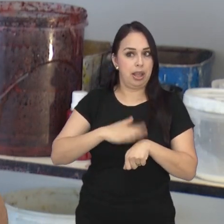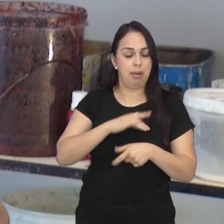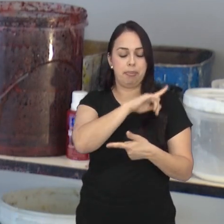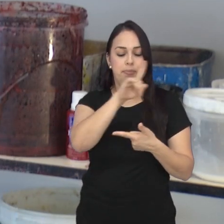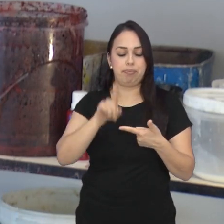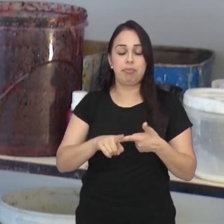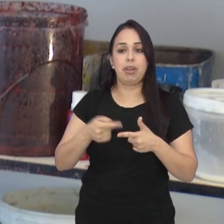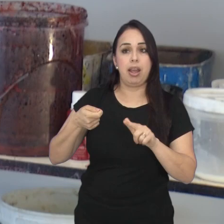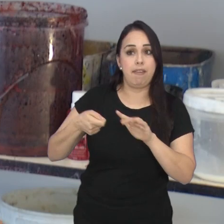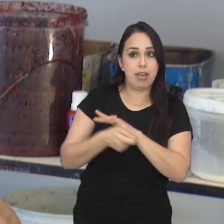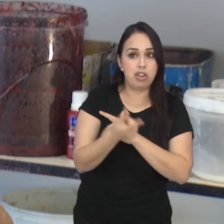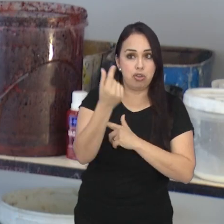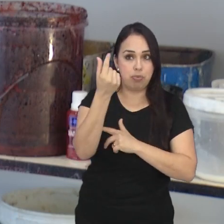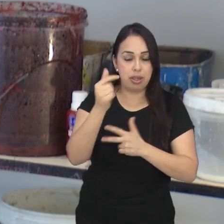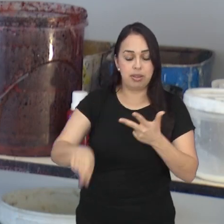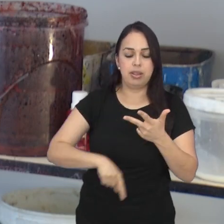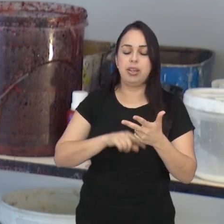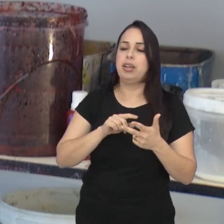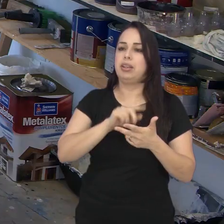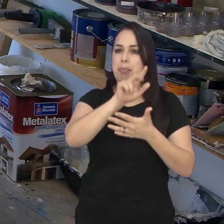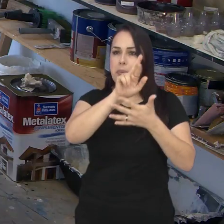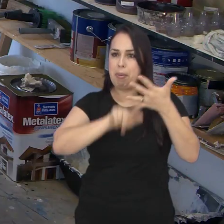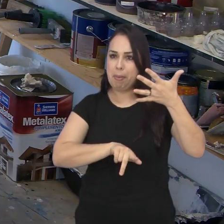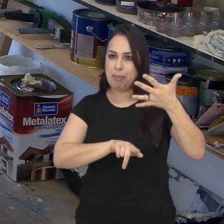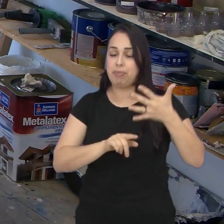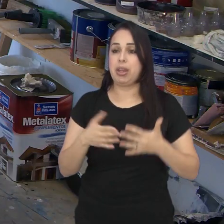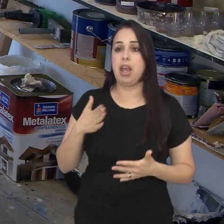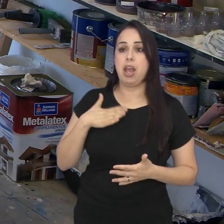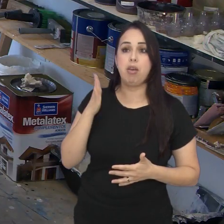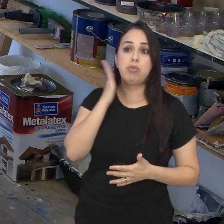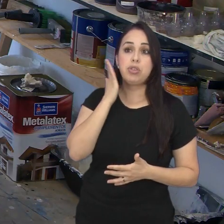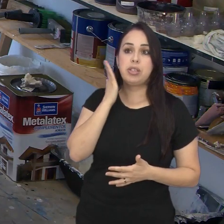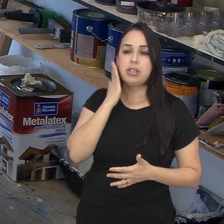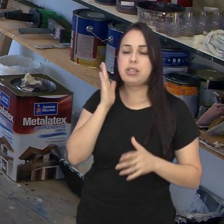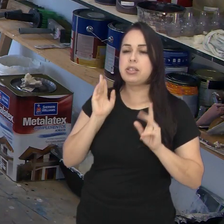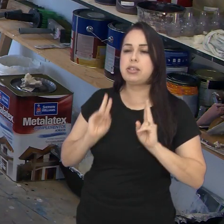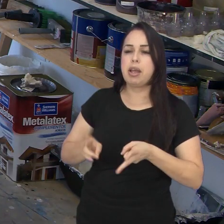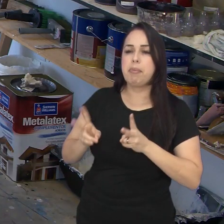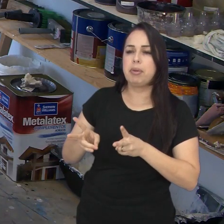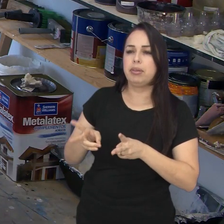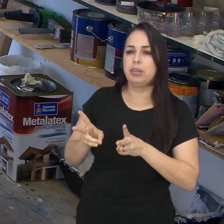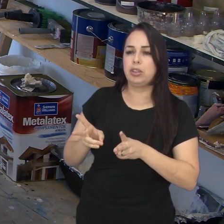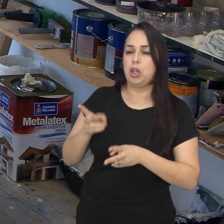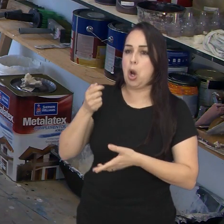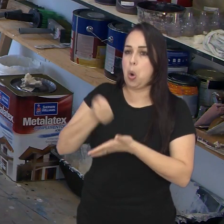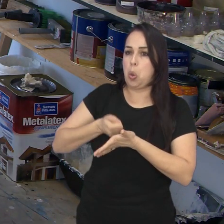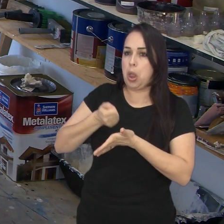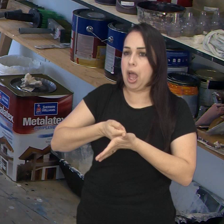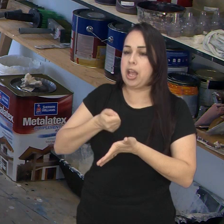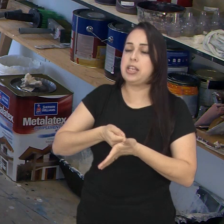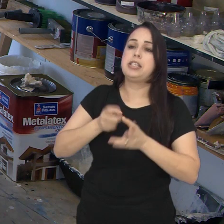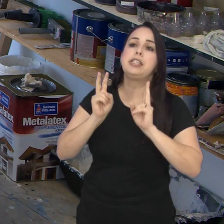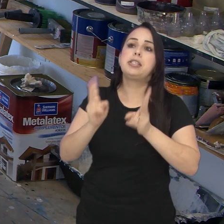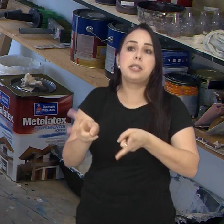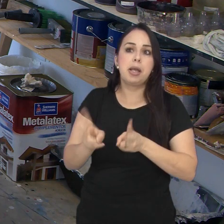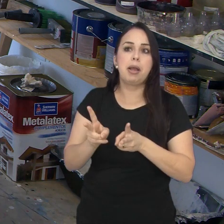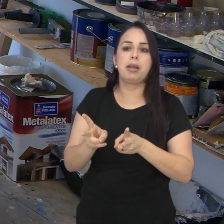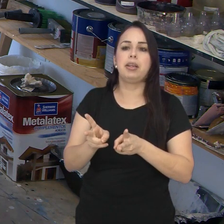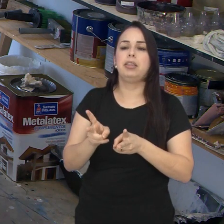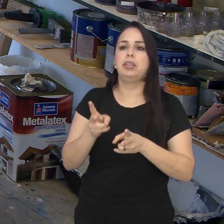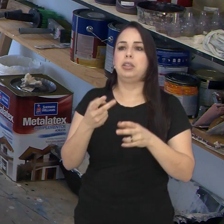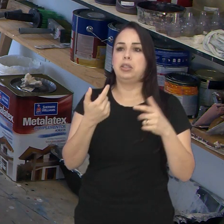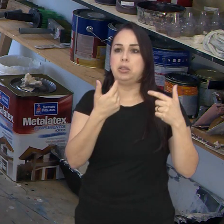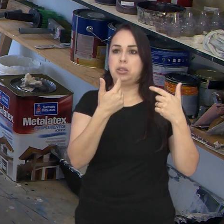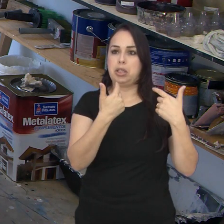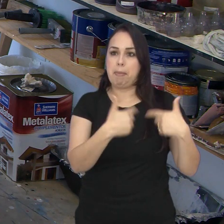tempo, você tem que ter um investimento e tudo isso. Eu sempre fui uma batalhadora, tá? Eu